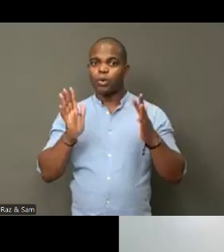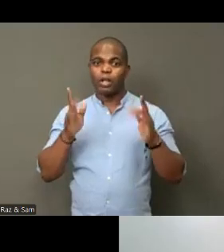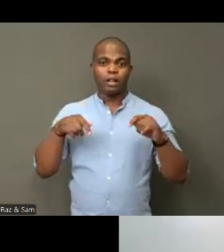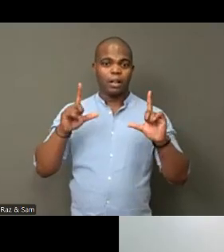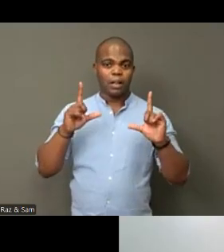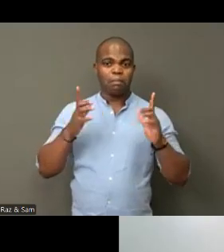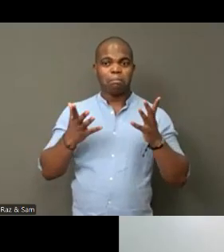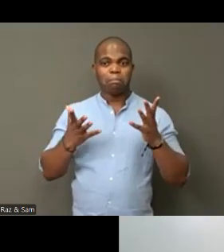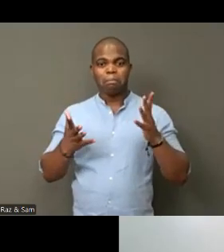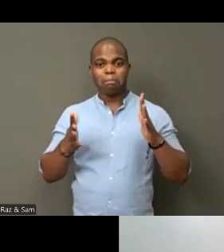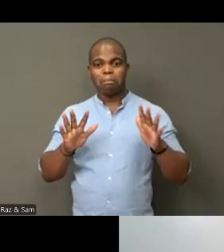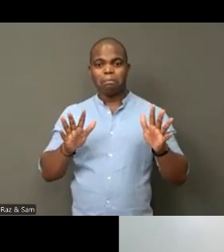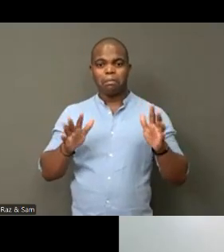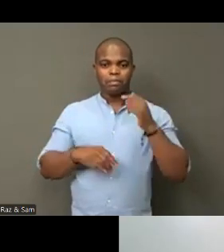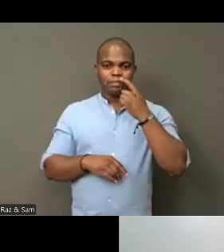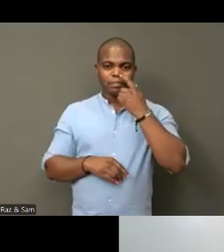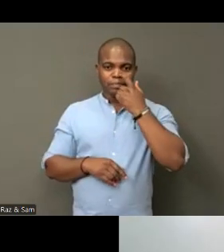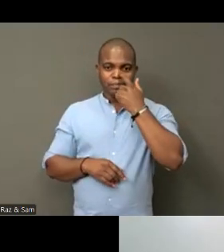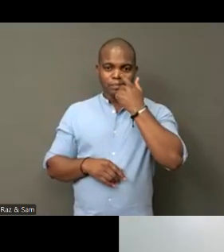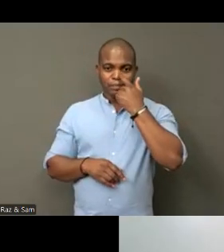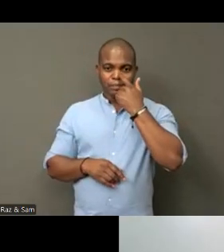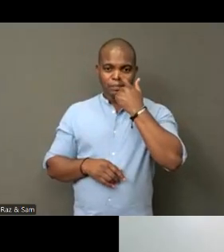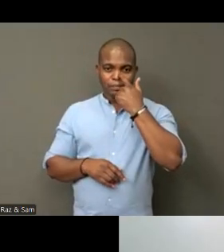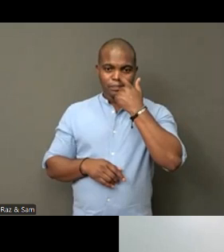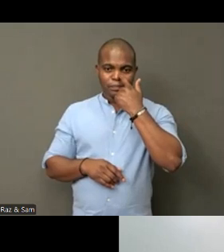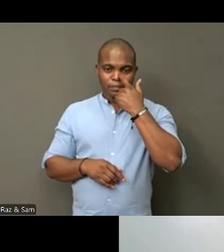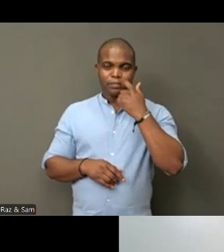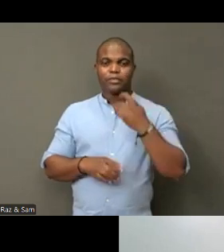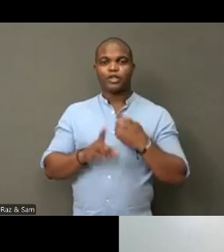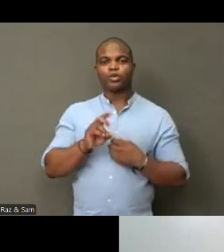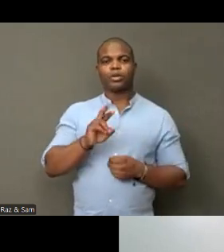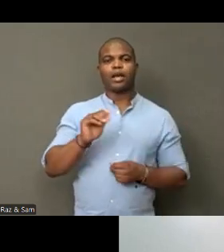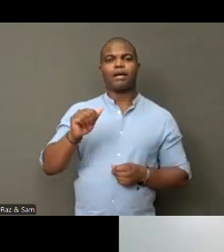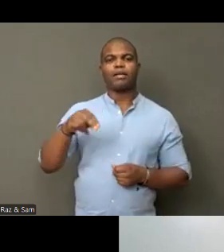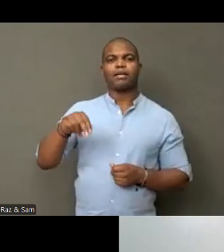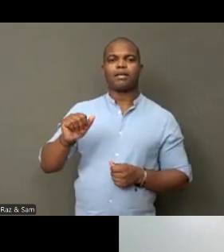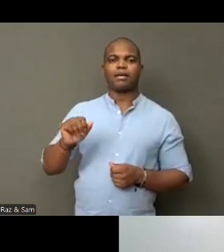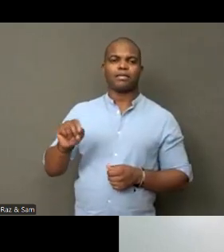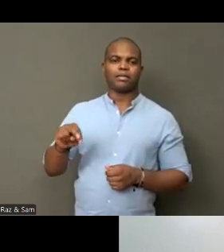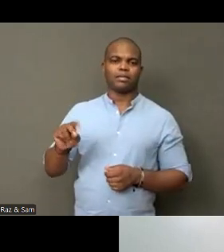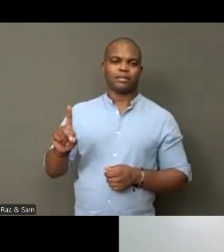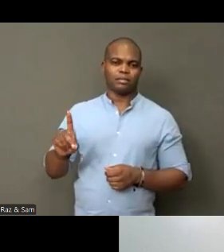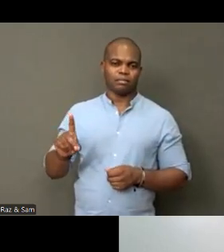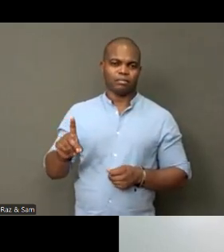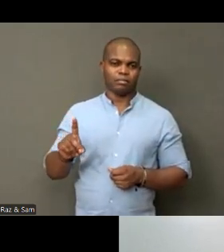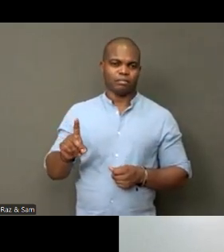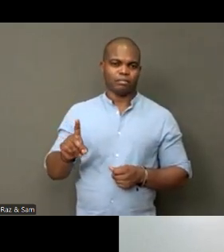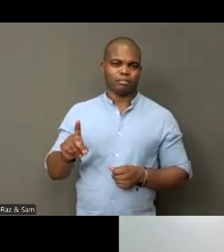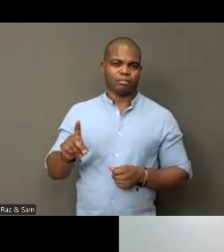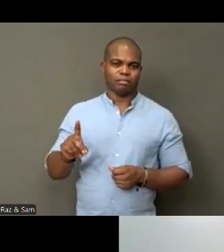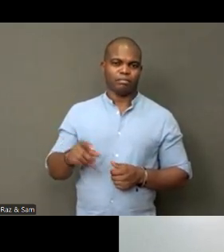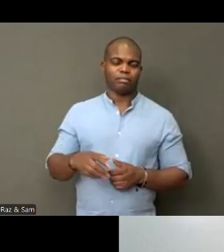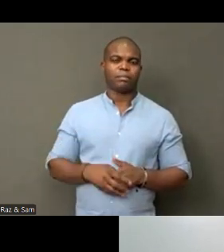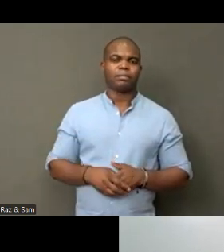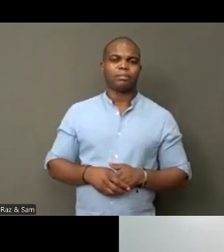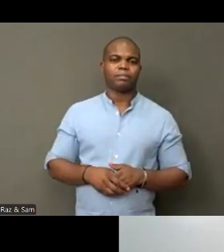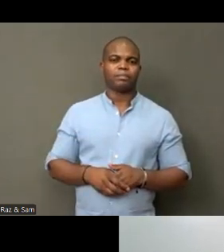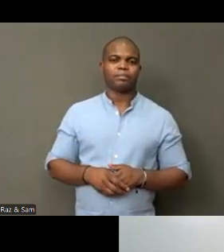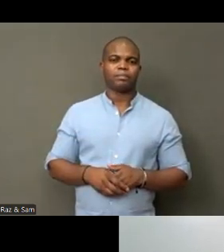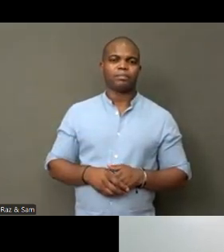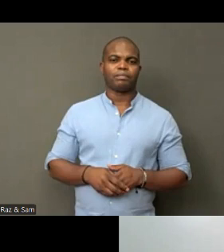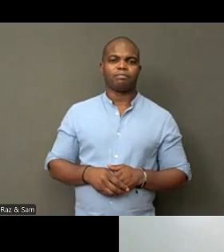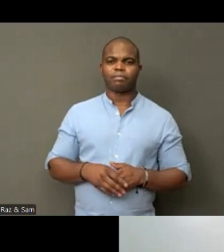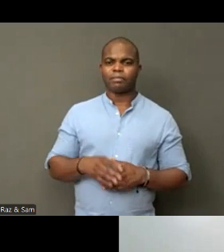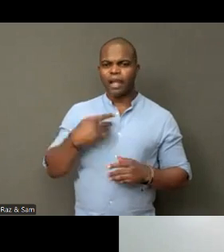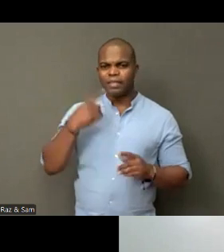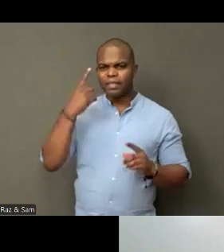Ótimo, então nós podemos colocar ele também, perfeito. E agora só falta o Dr. Rego, por favor,